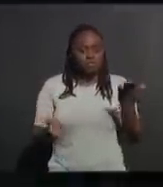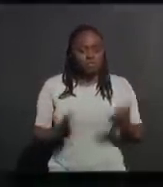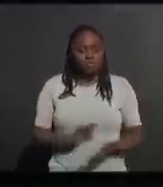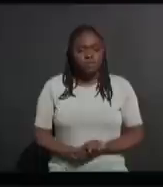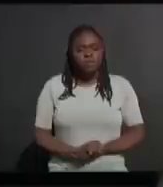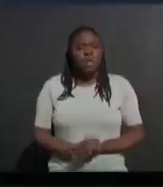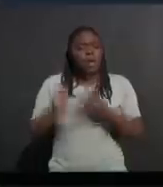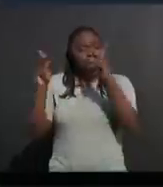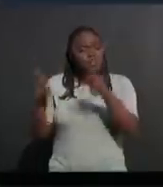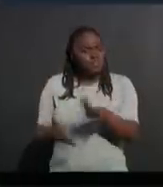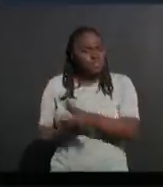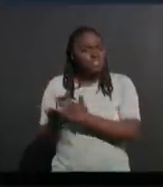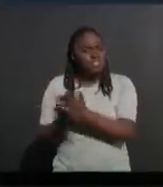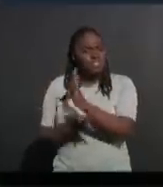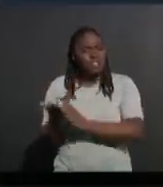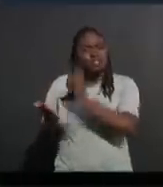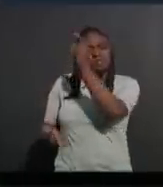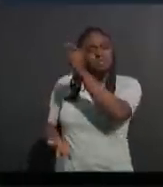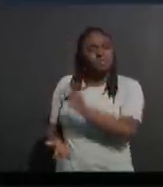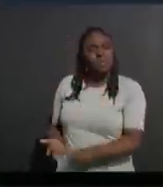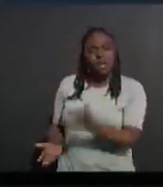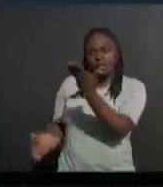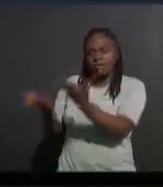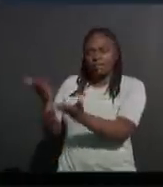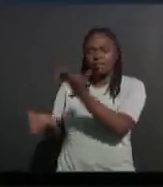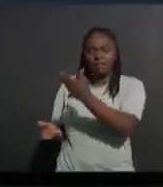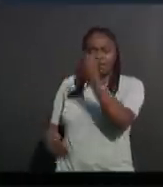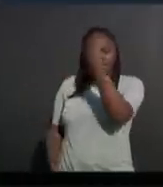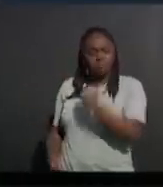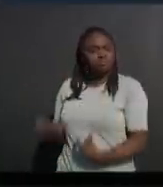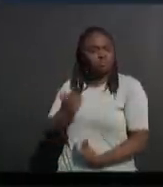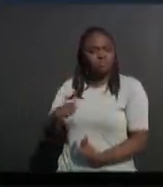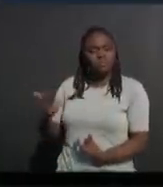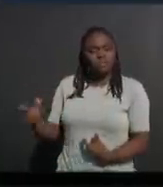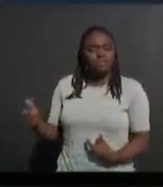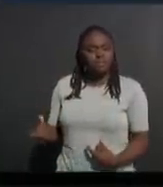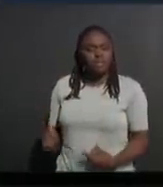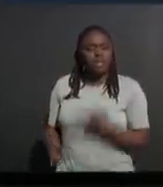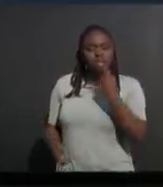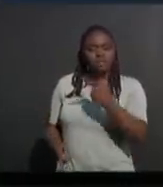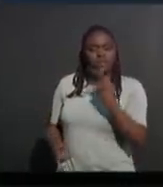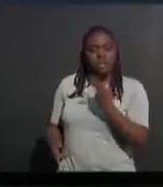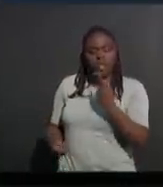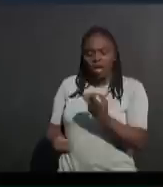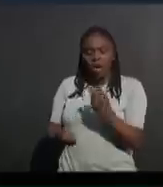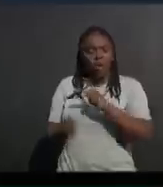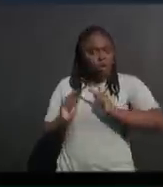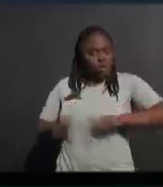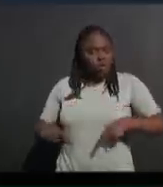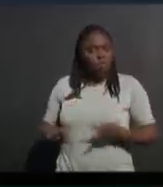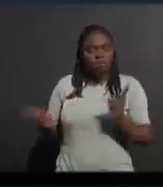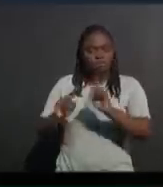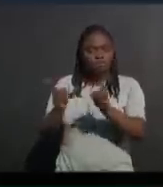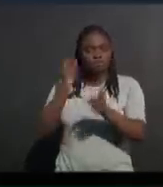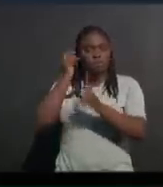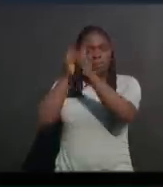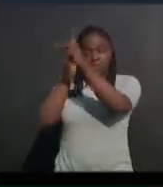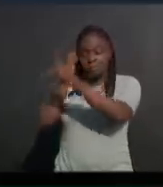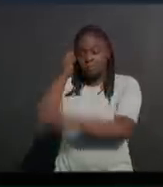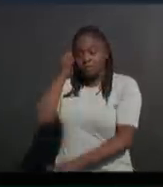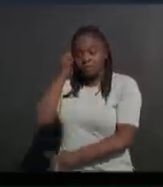do que conviver com alguém com um temperamento desequilibrado? Eu não estou falando de um desequilíbrio hormonal, não. Eu estou falando, a pessoa